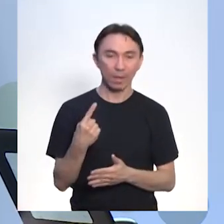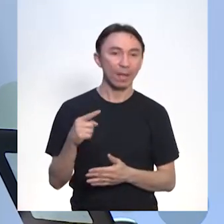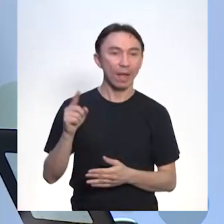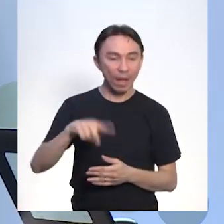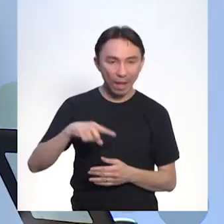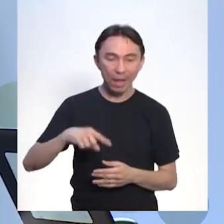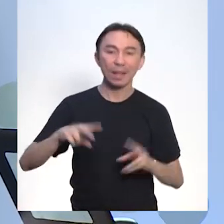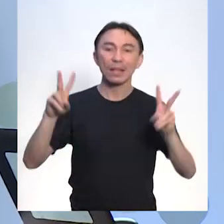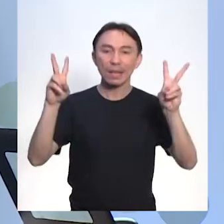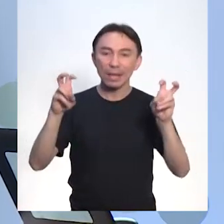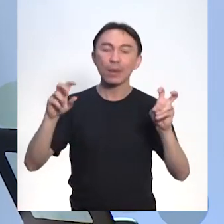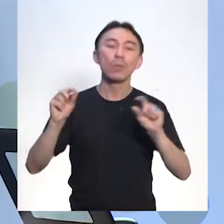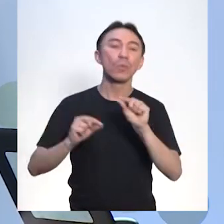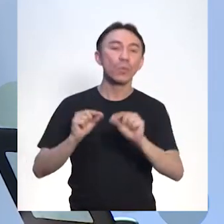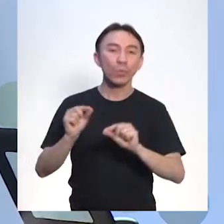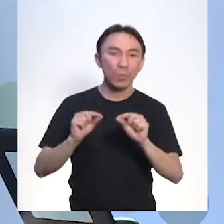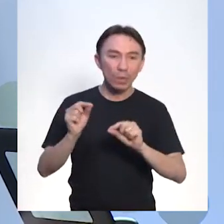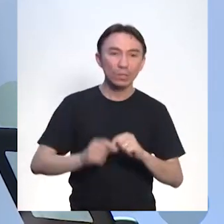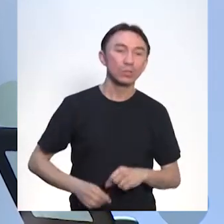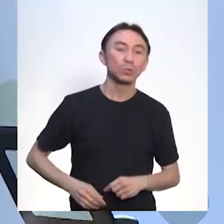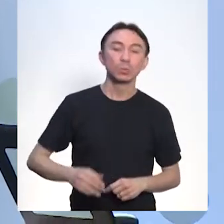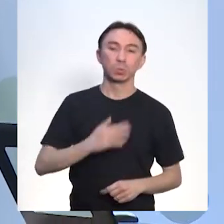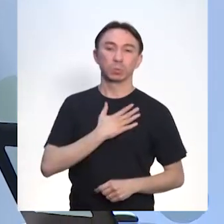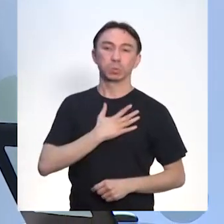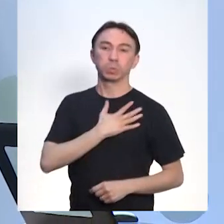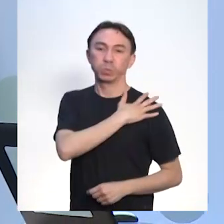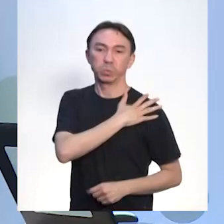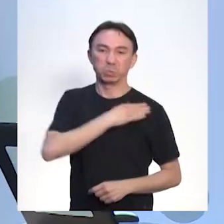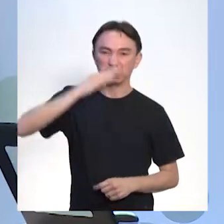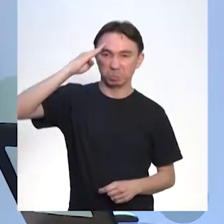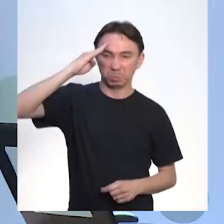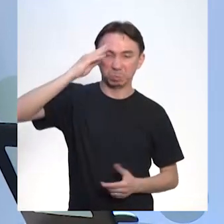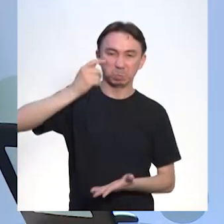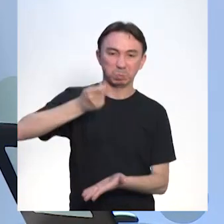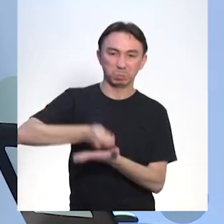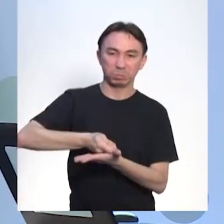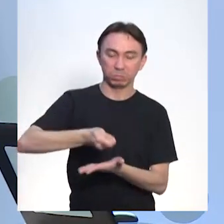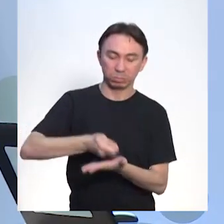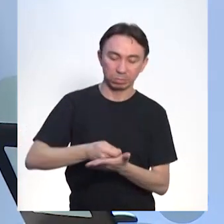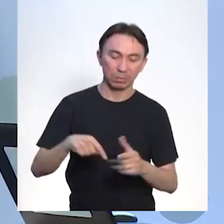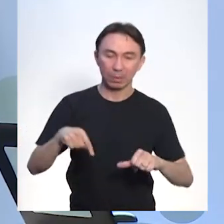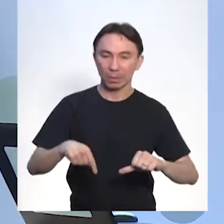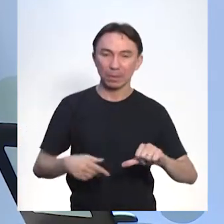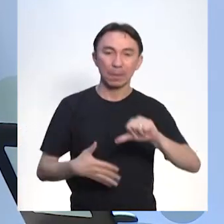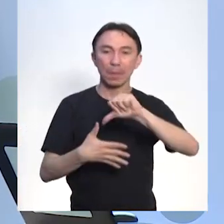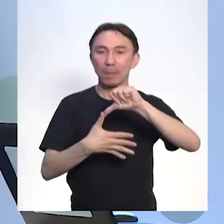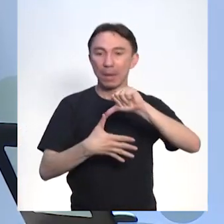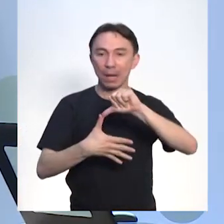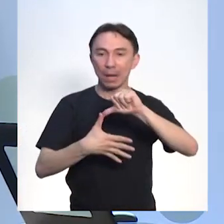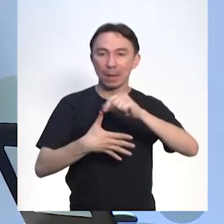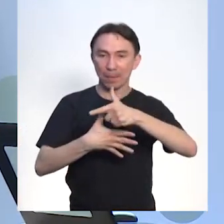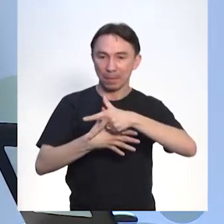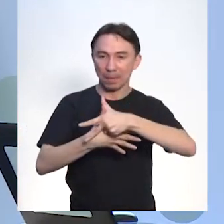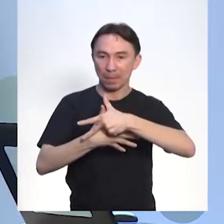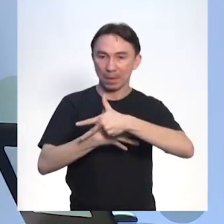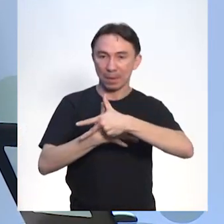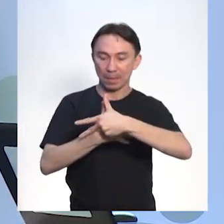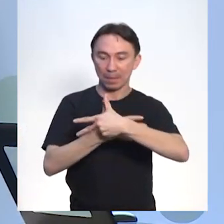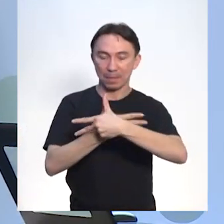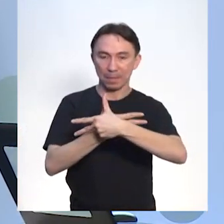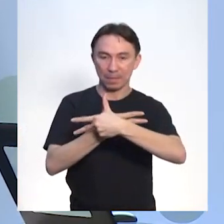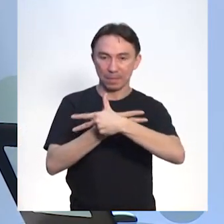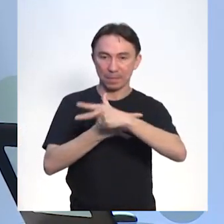militares na América Latina. Nós também desejamos uma boa tarde aos professores,